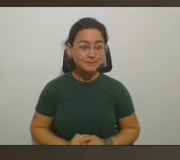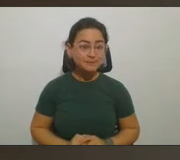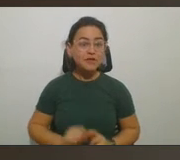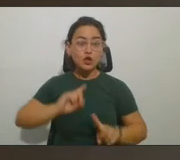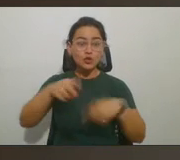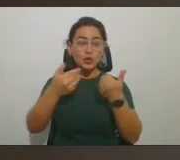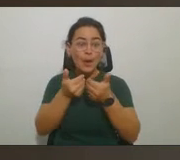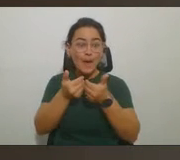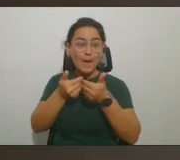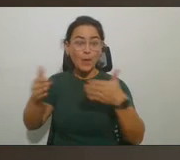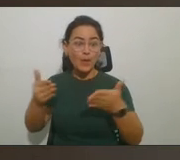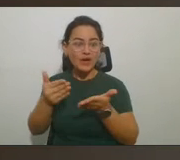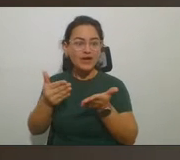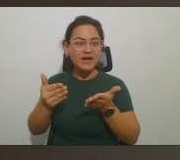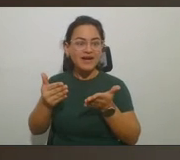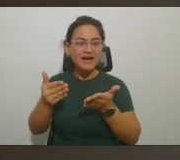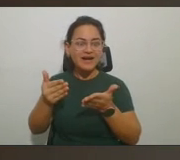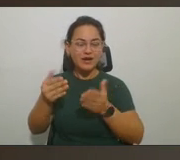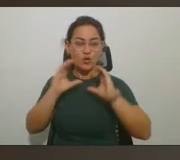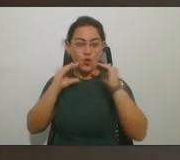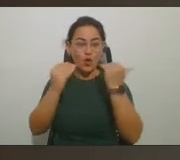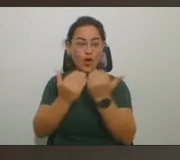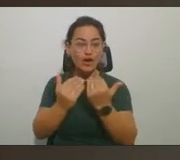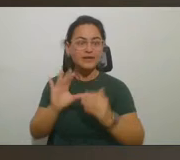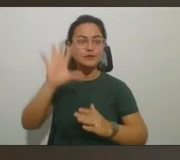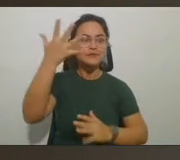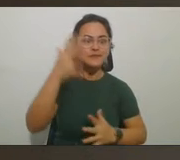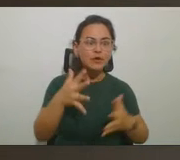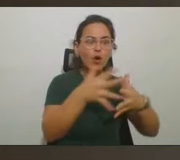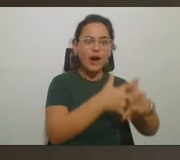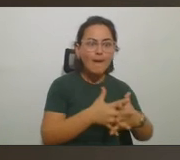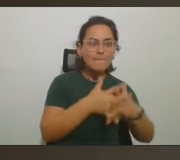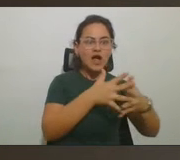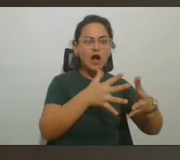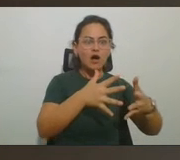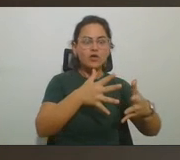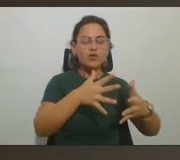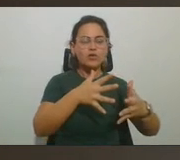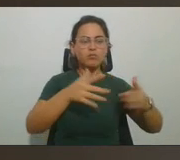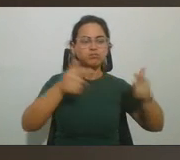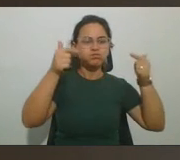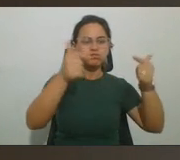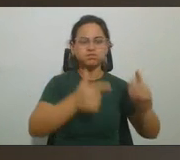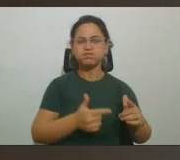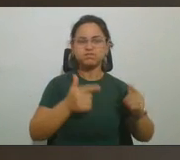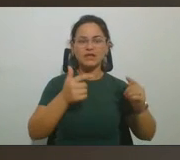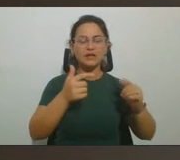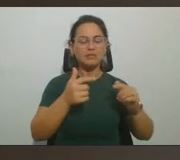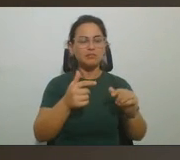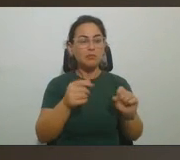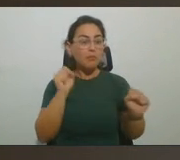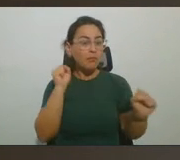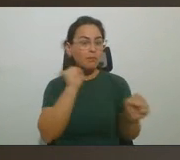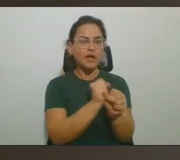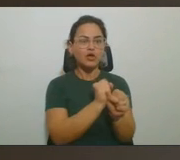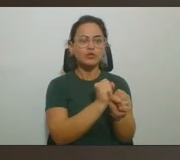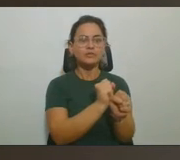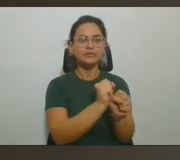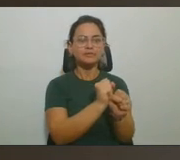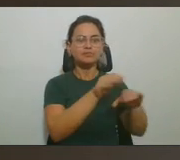instalou e tivemos que aprender a lidar com as adversidades durante a realização do Congresso. Essa